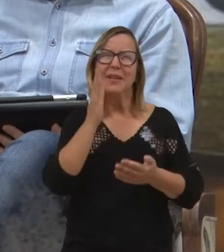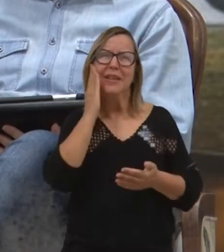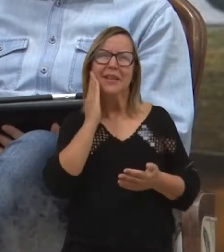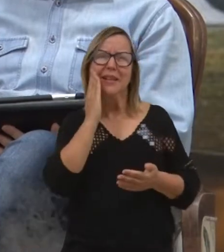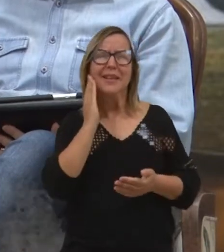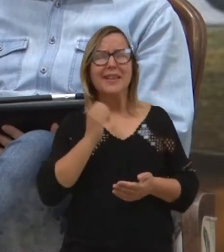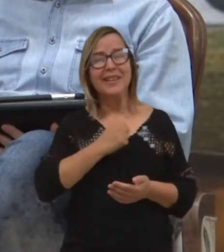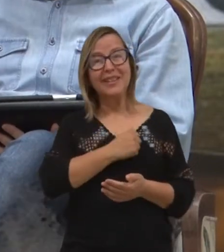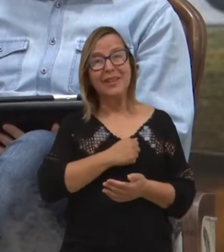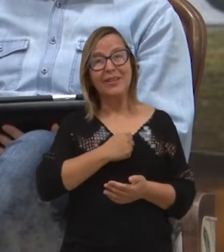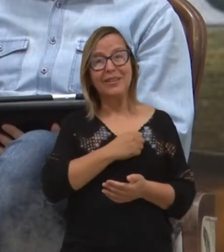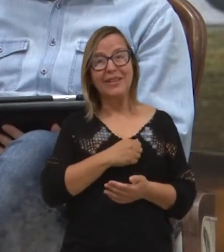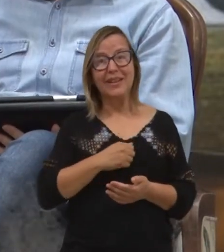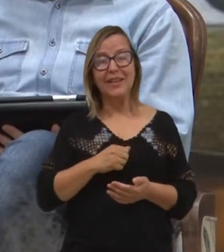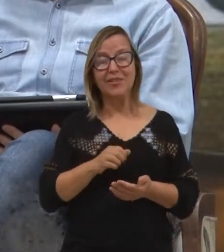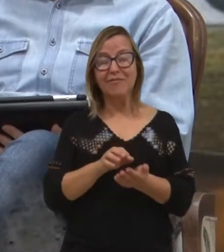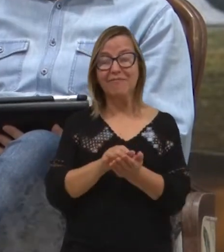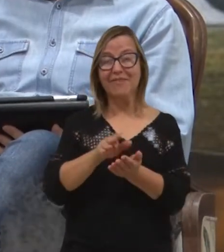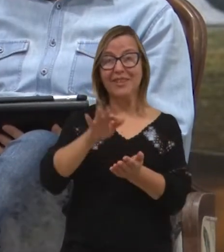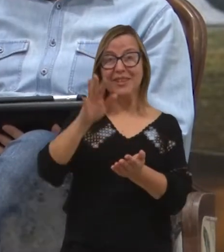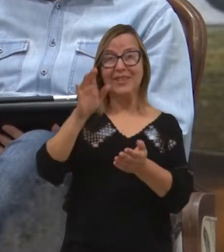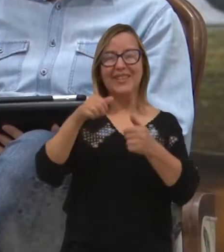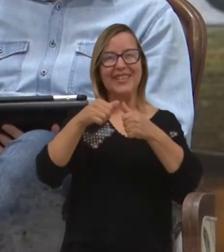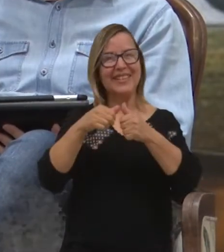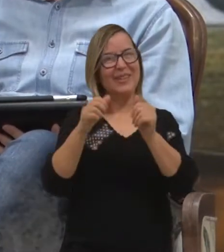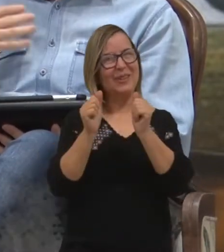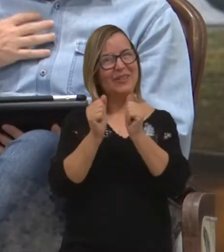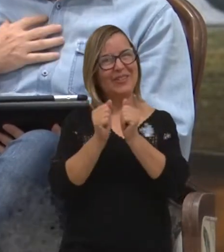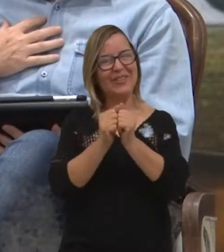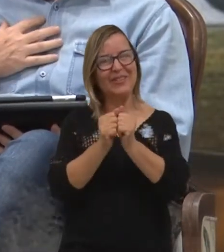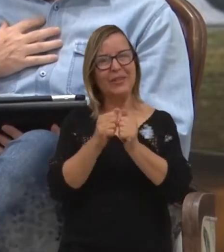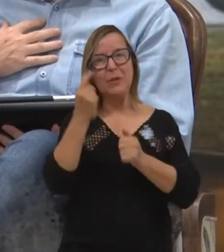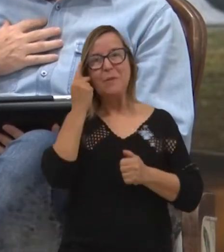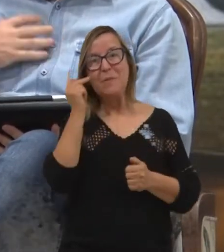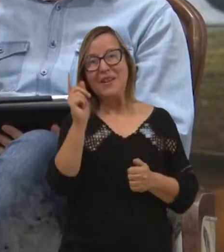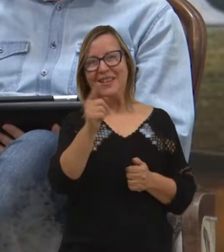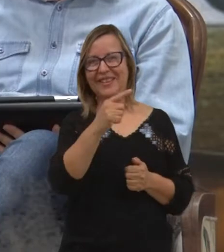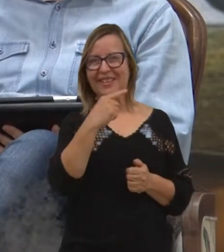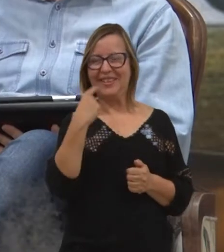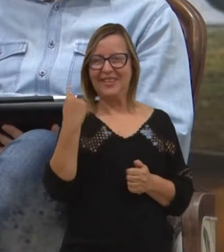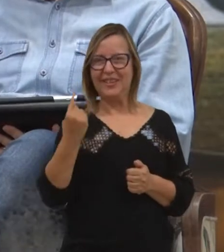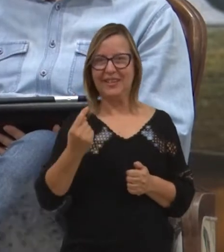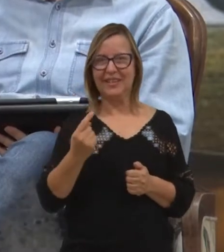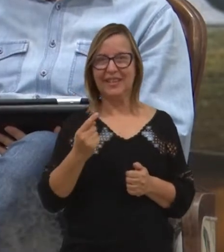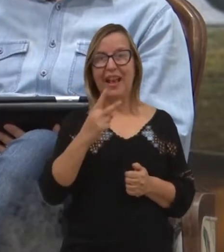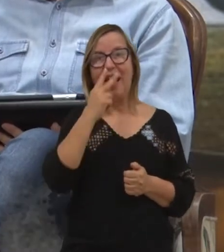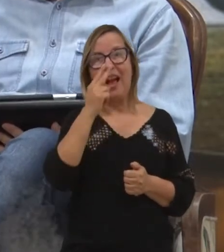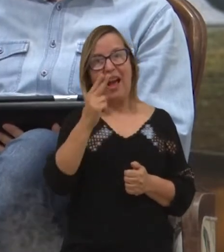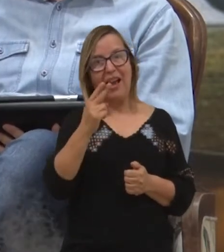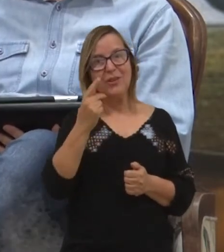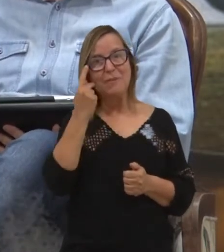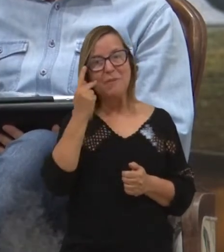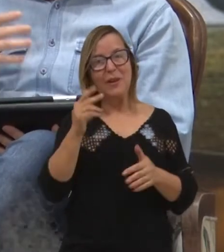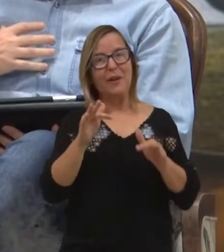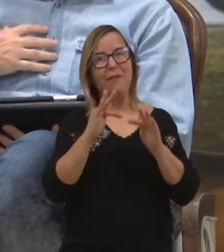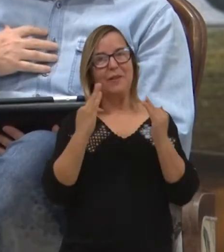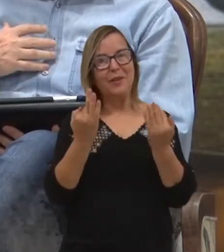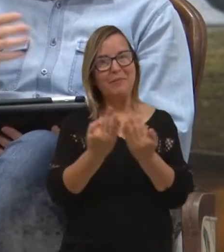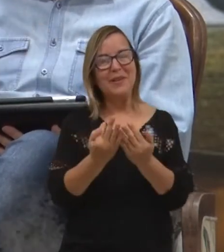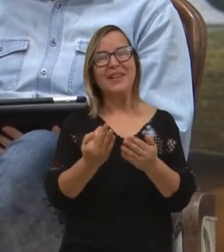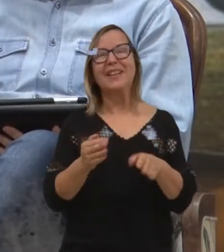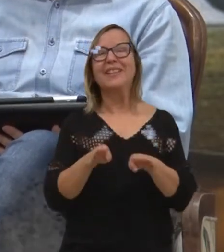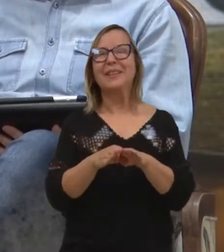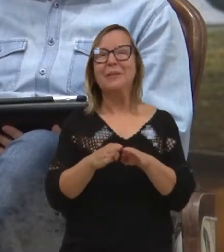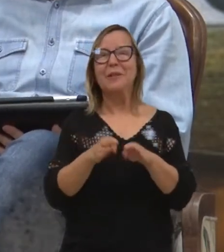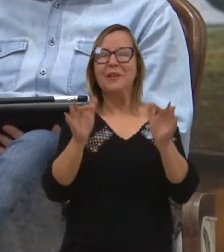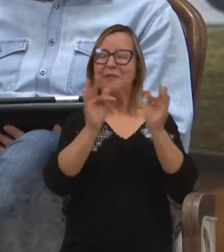saudade, e foi tão precioso a gente estar lá para nós, né? Uhum. Acredito que para eles também ficaram felizes, mas